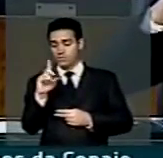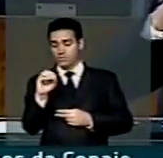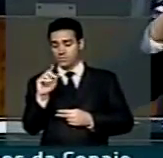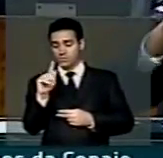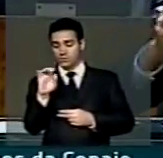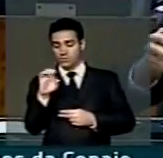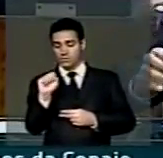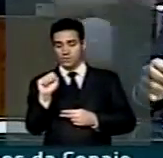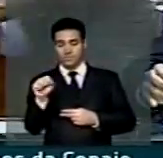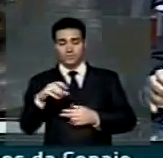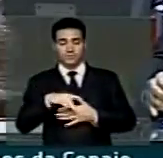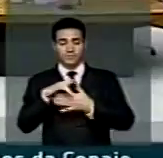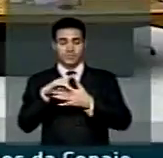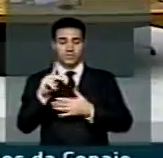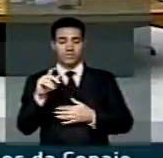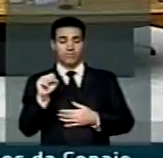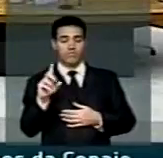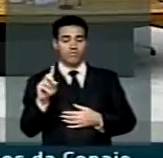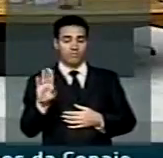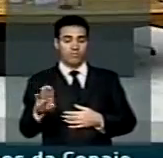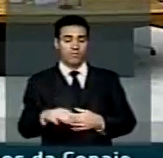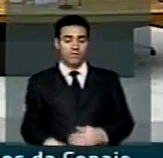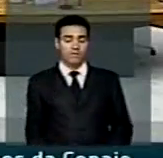falará pela liderança do PSDB.